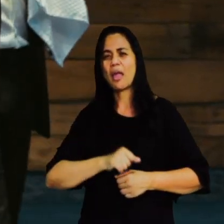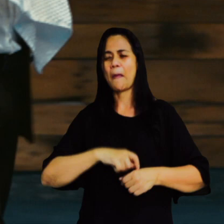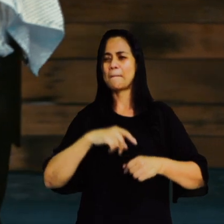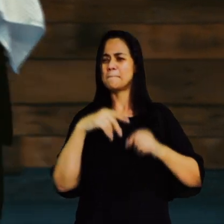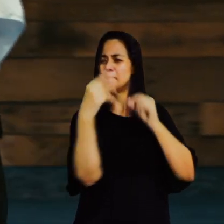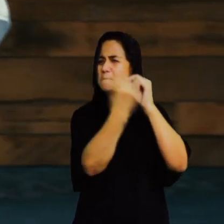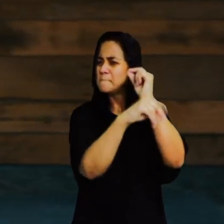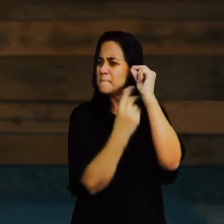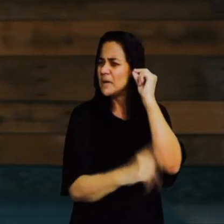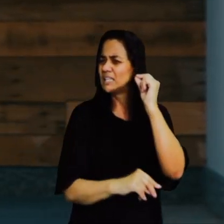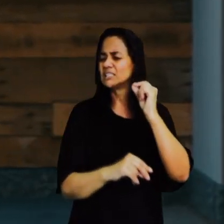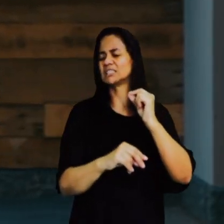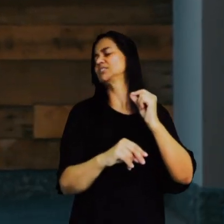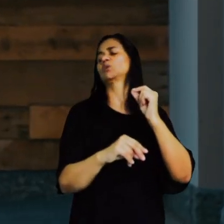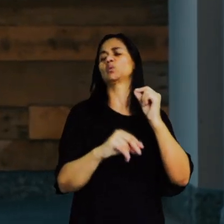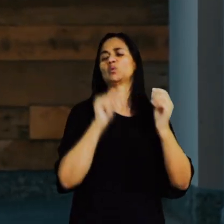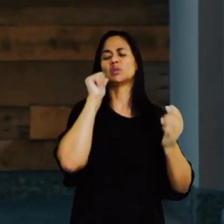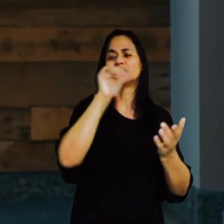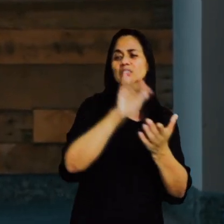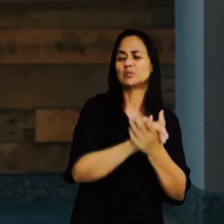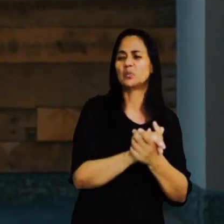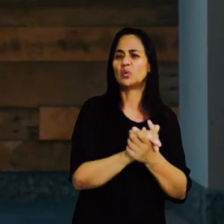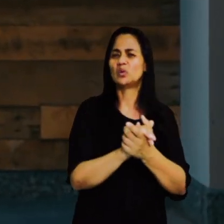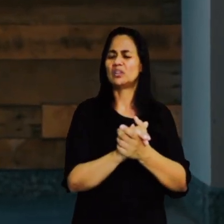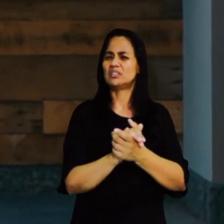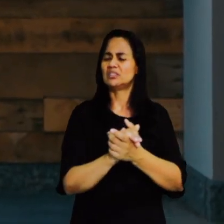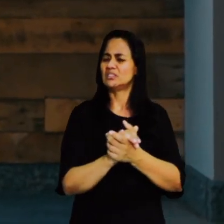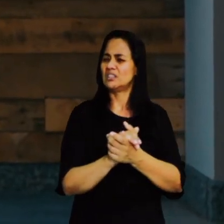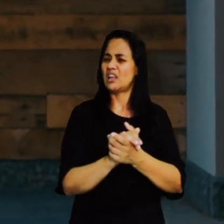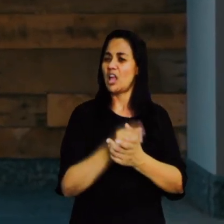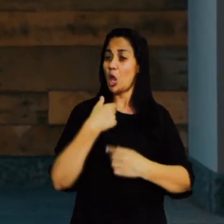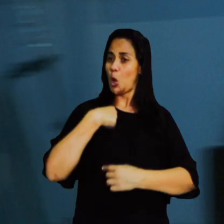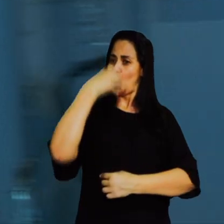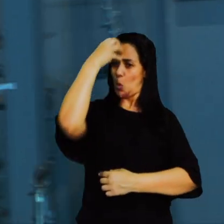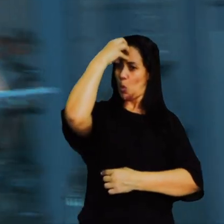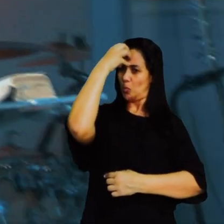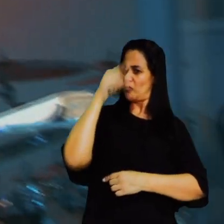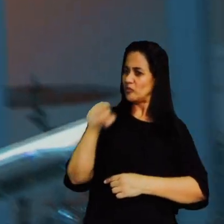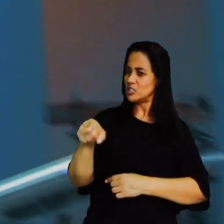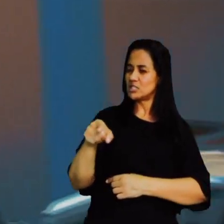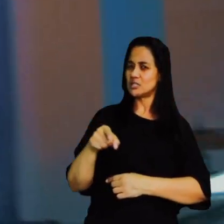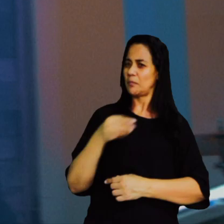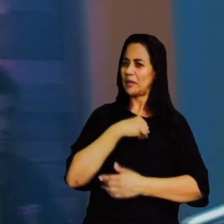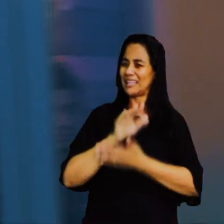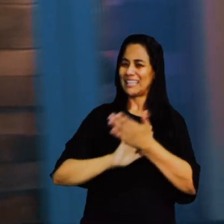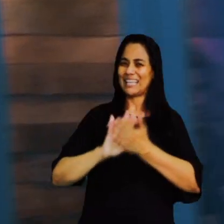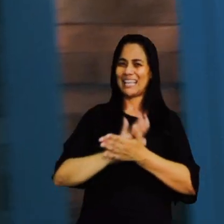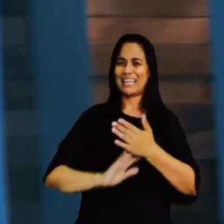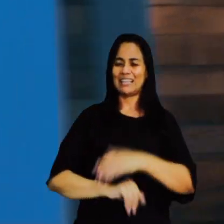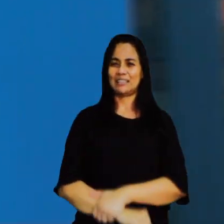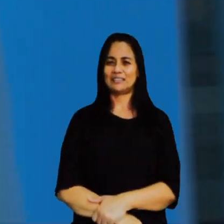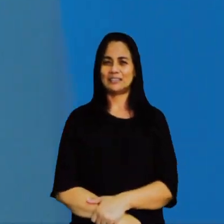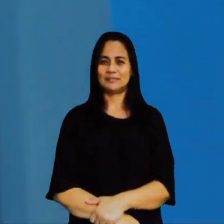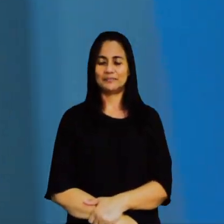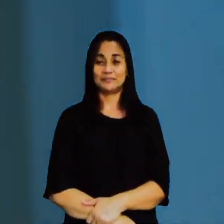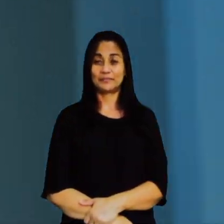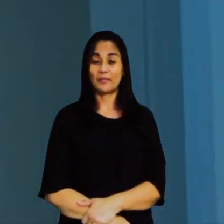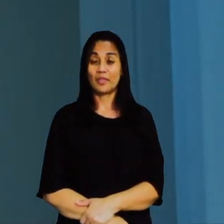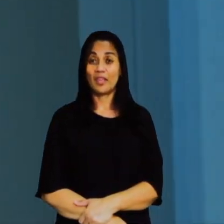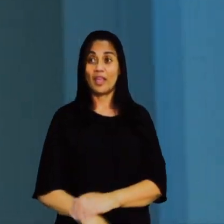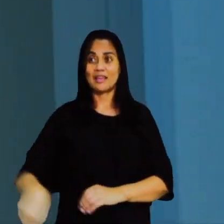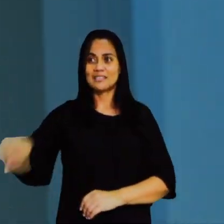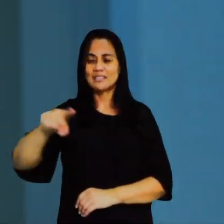tenho que administrar esse sentimento. E a pessoa que é tão carnal, ele já vai sair daqui falando assim, o pastor pensou em desistir, quase que ele entregou a igreja